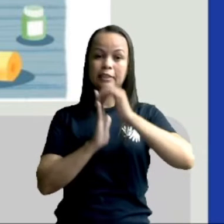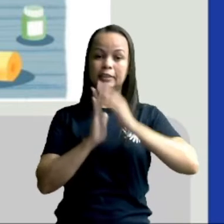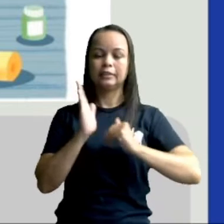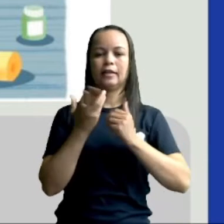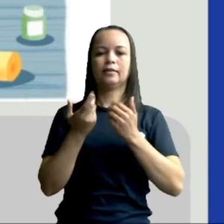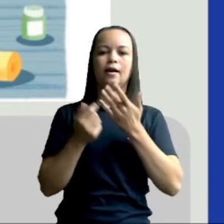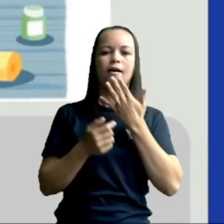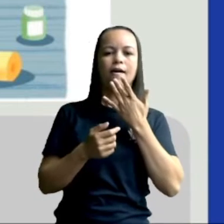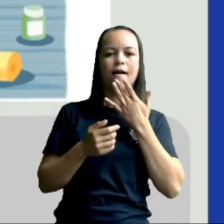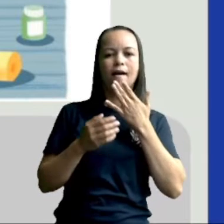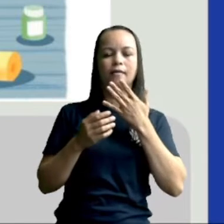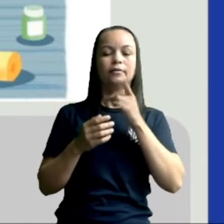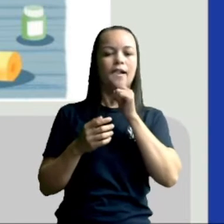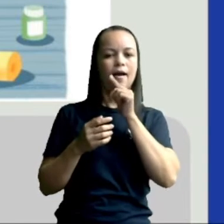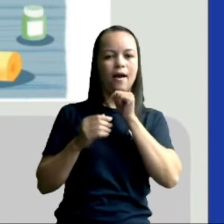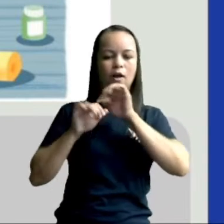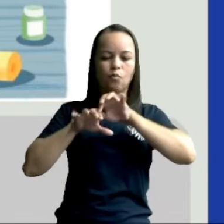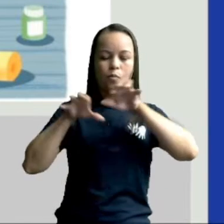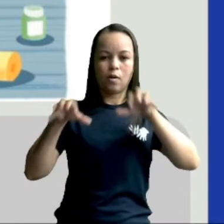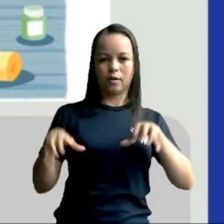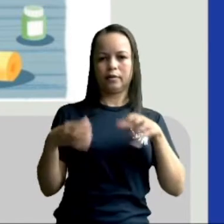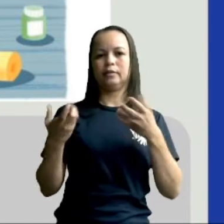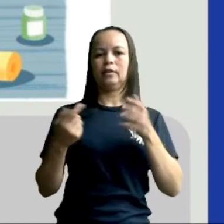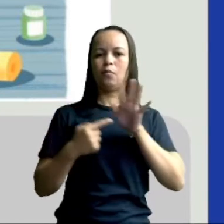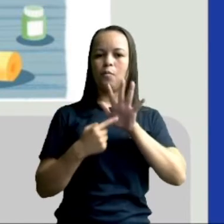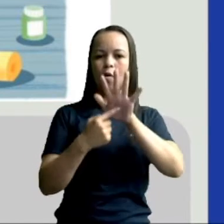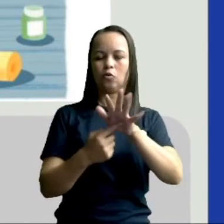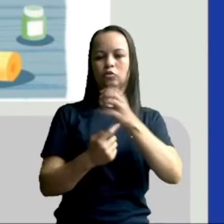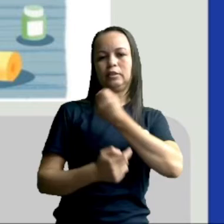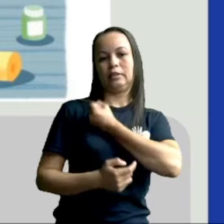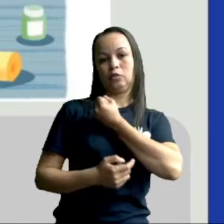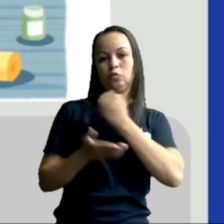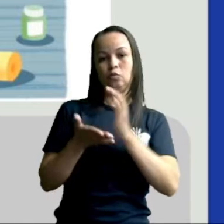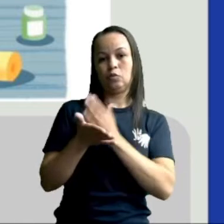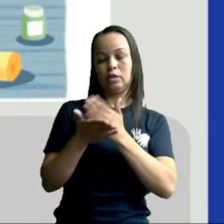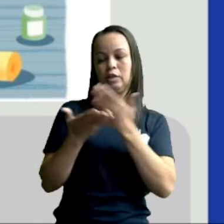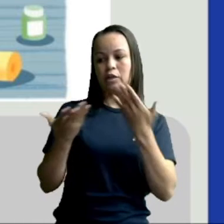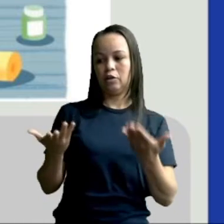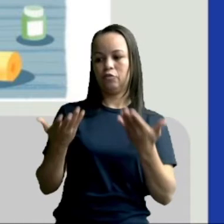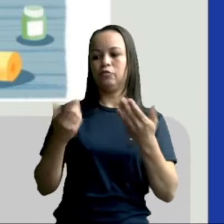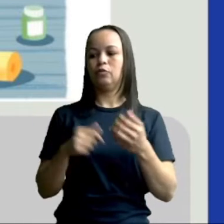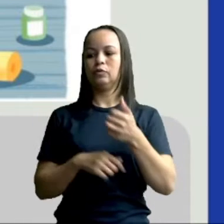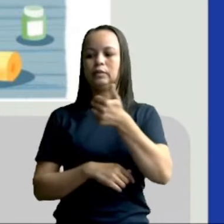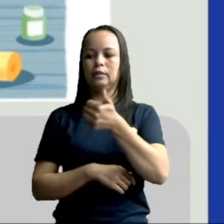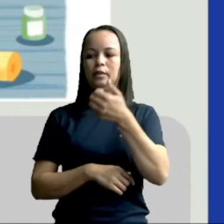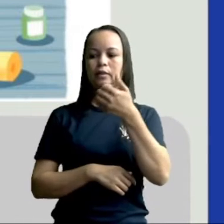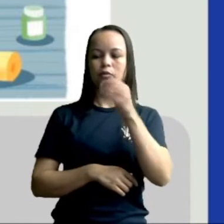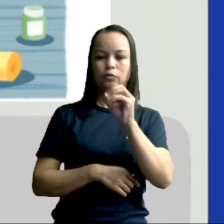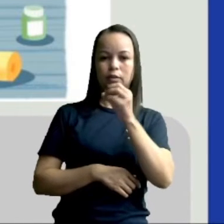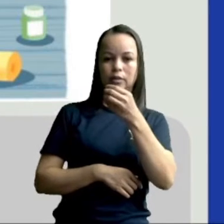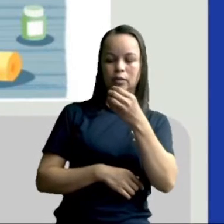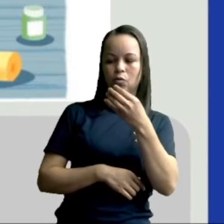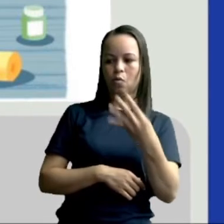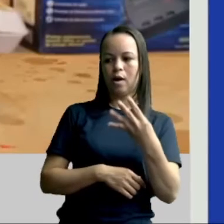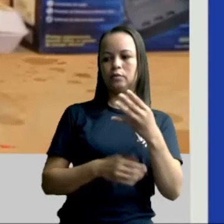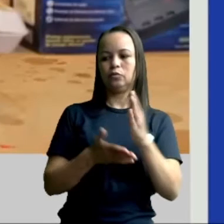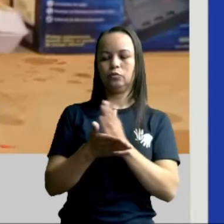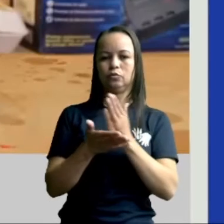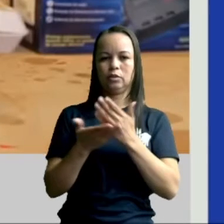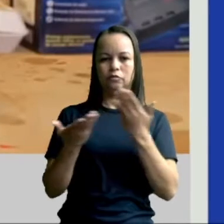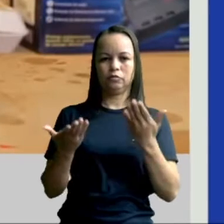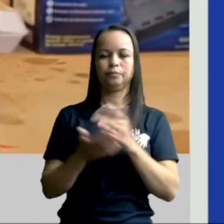de ciências, né, que é usado pelo nosso município, está na página 114 do livro, tá certo? Vão lá e